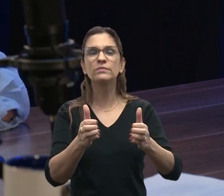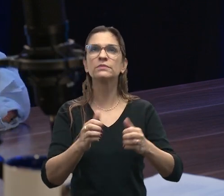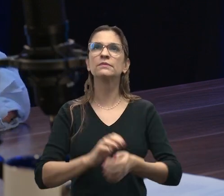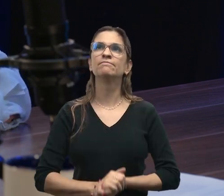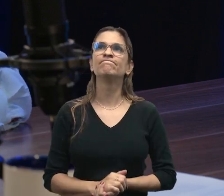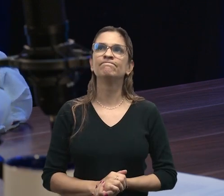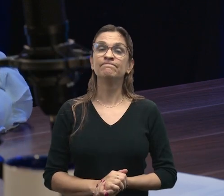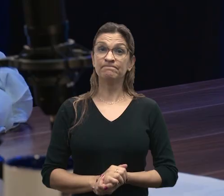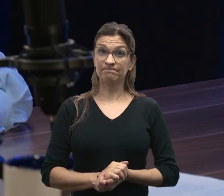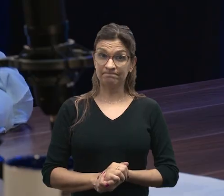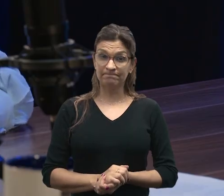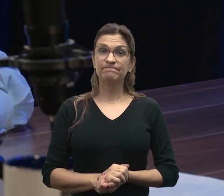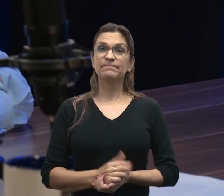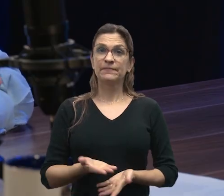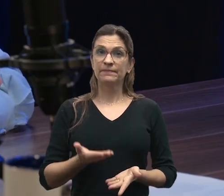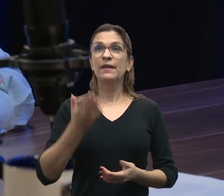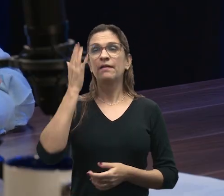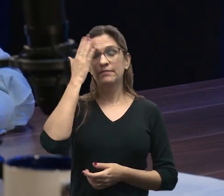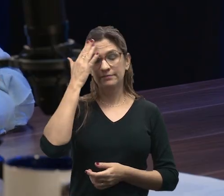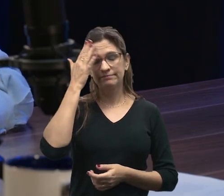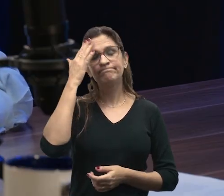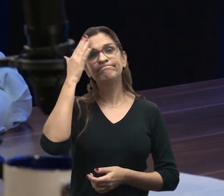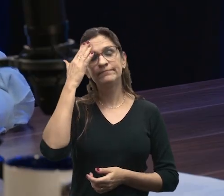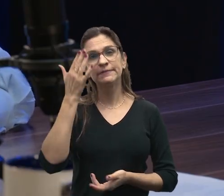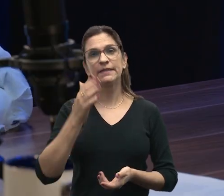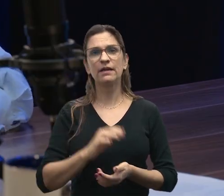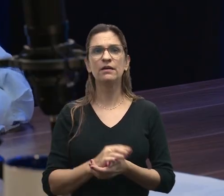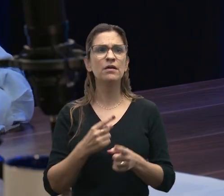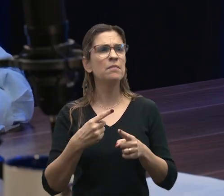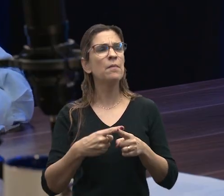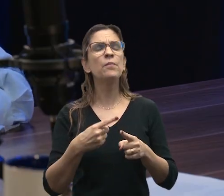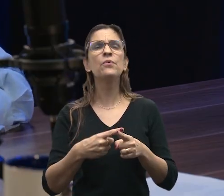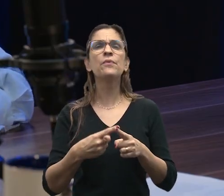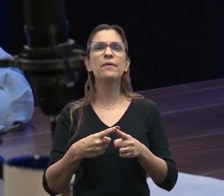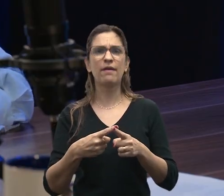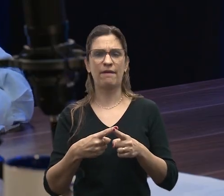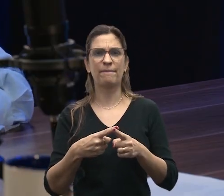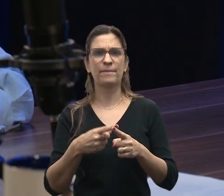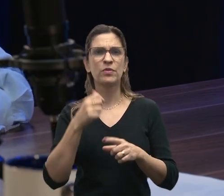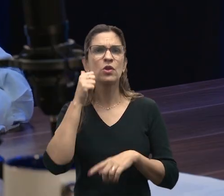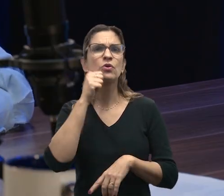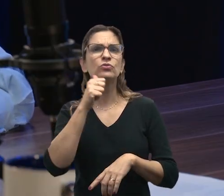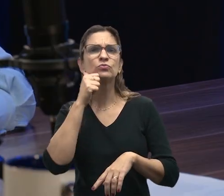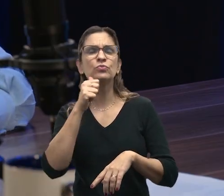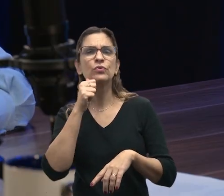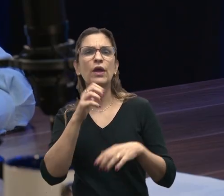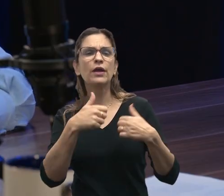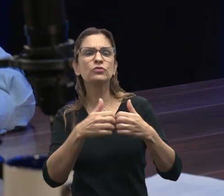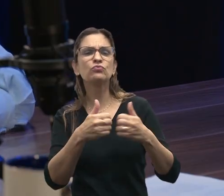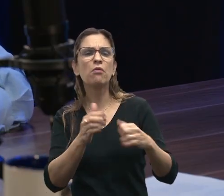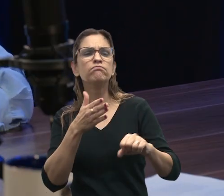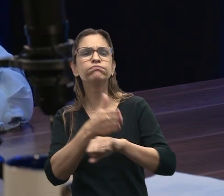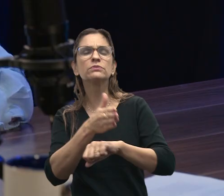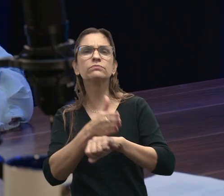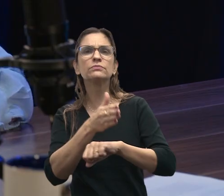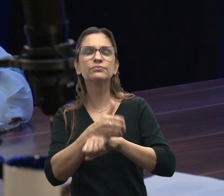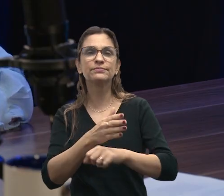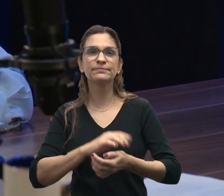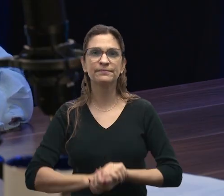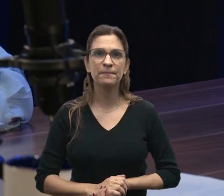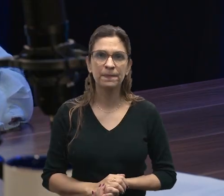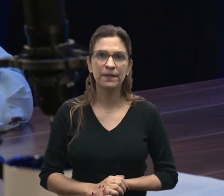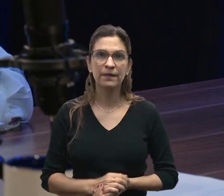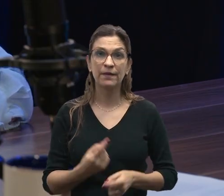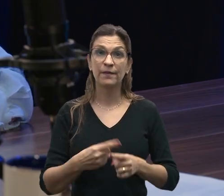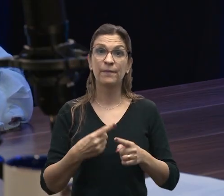olha, já sabemos disso, né? E por que são as mulheres que mais usam transporte coletivo? Porque elas gostam? Não, porque elas têm